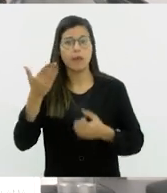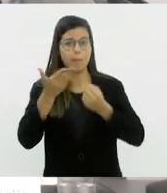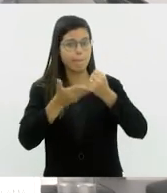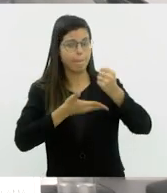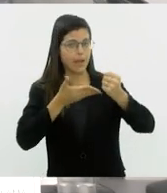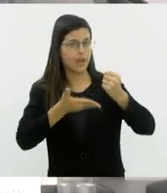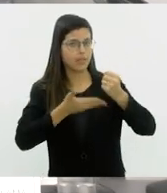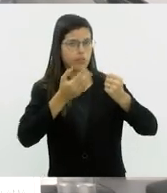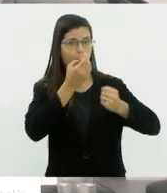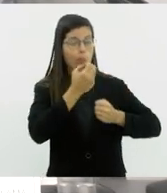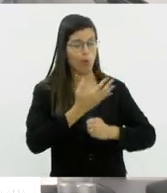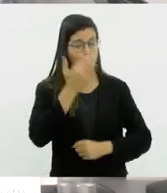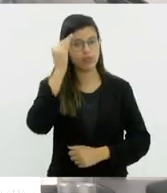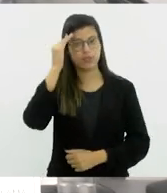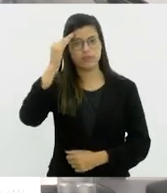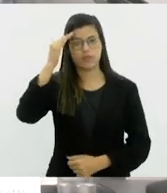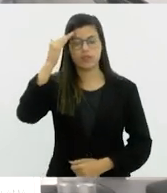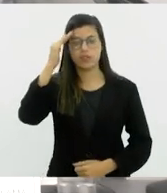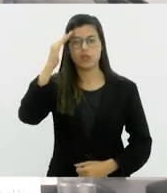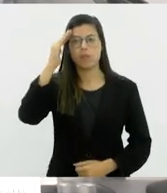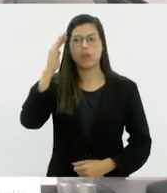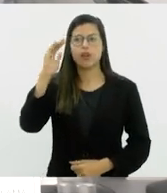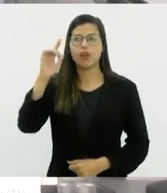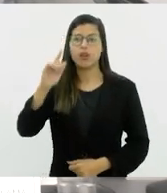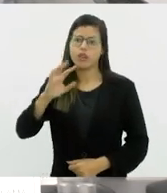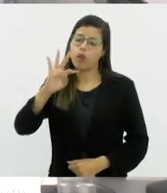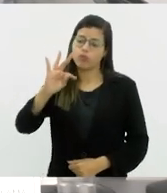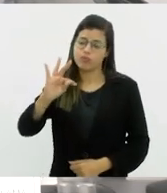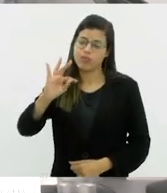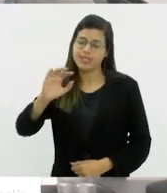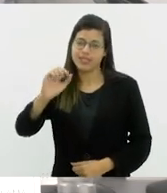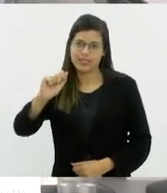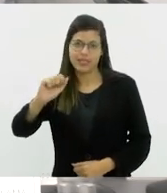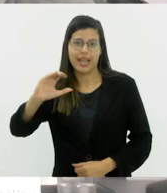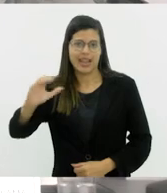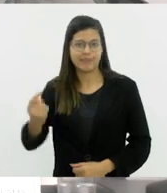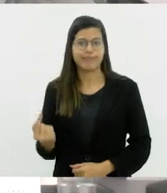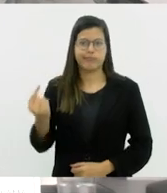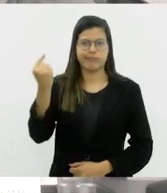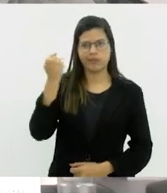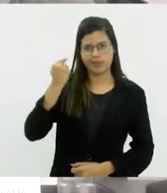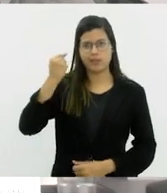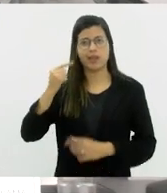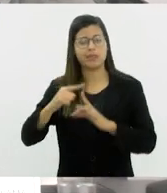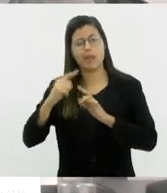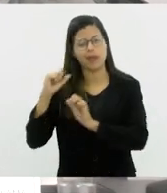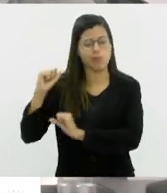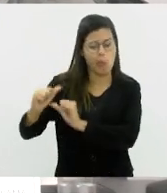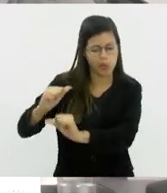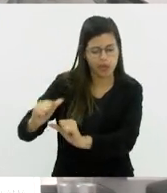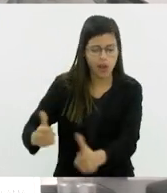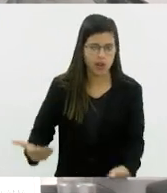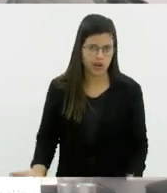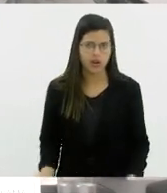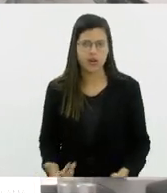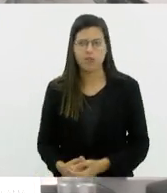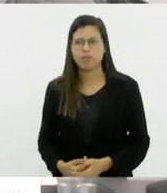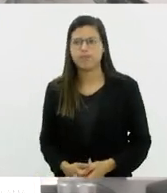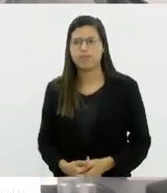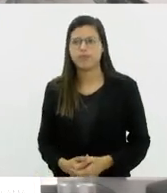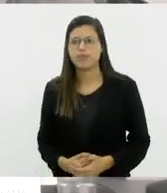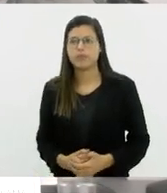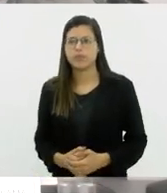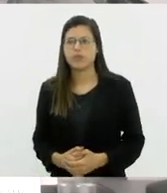de entendimento é aquele TAC lá de trás, mas só que a realidade mudou. Bom, há uma questão básica, e eu fico muito